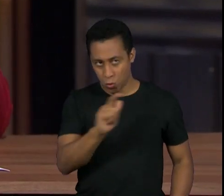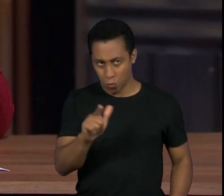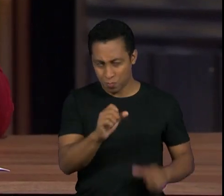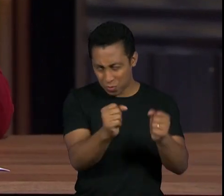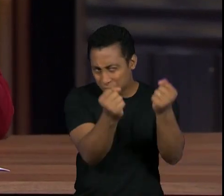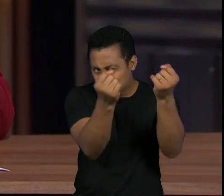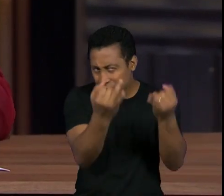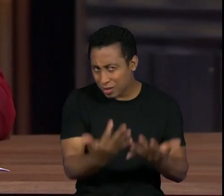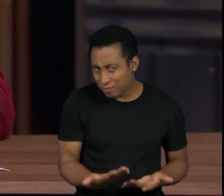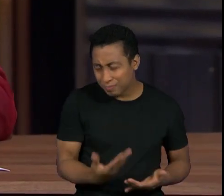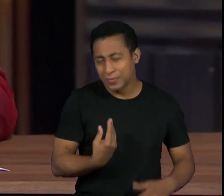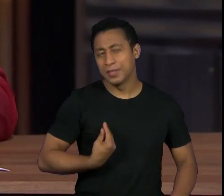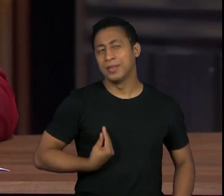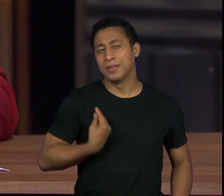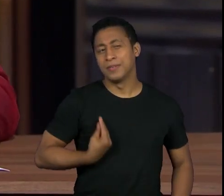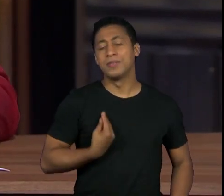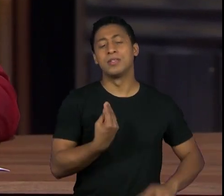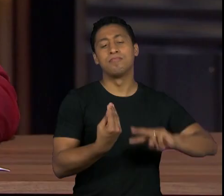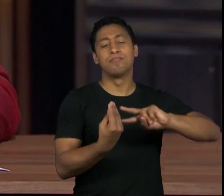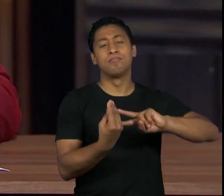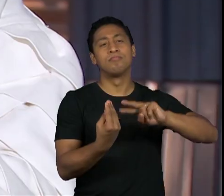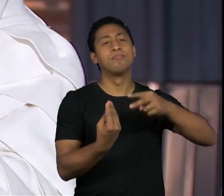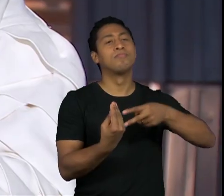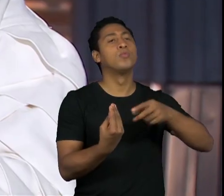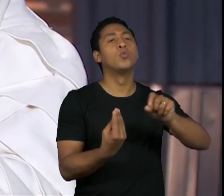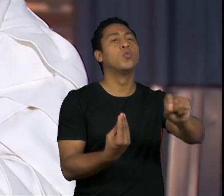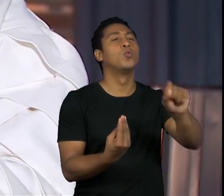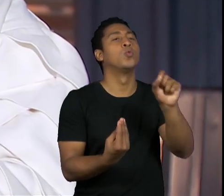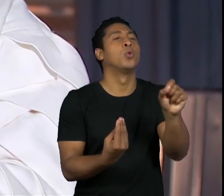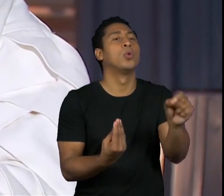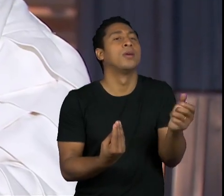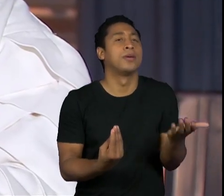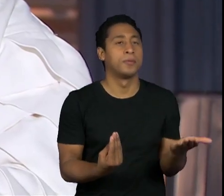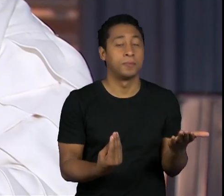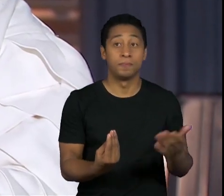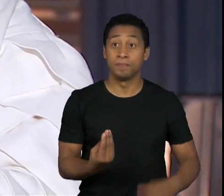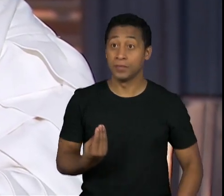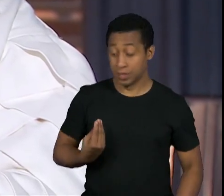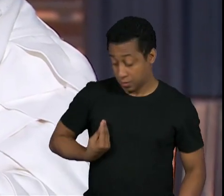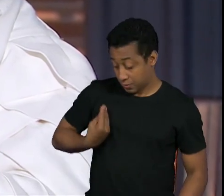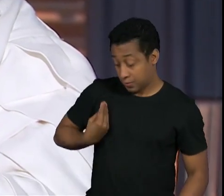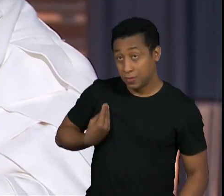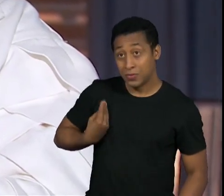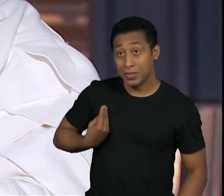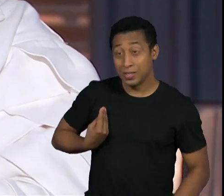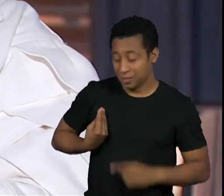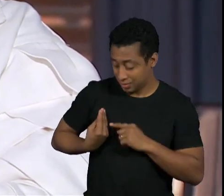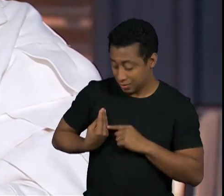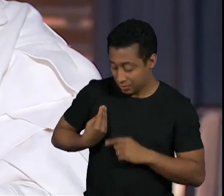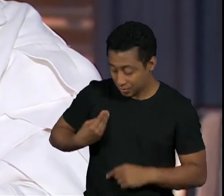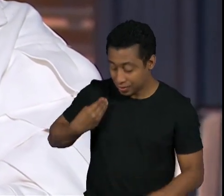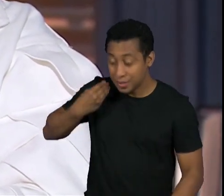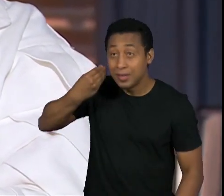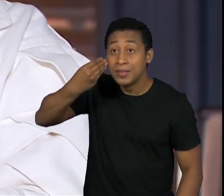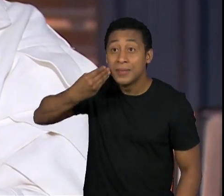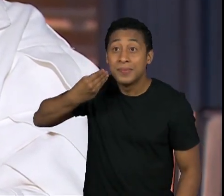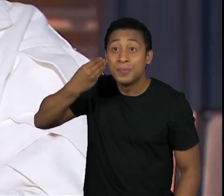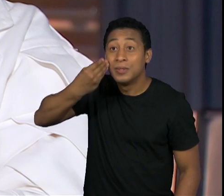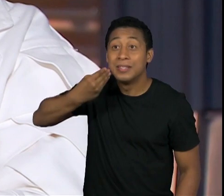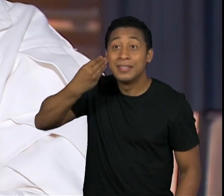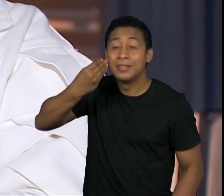dizer o que é a vida. A vida é uma experiência sem